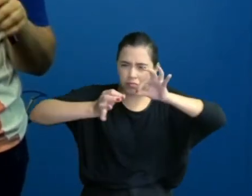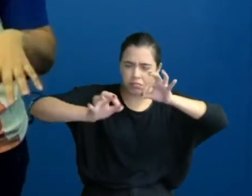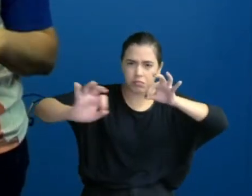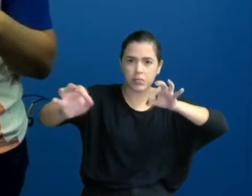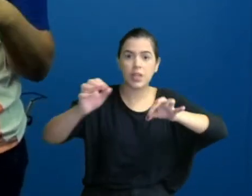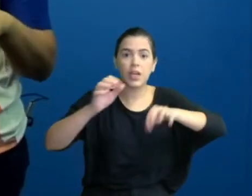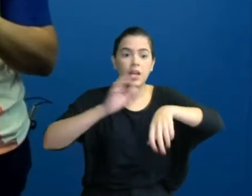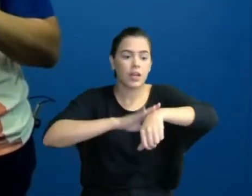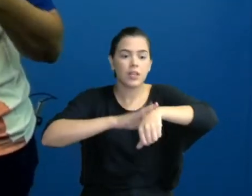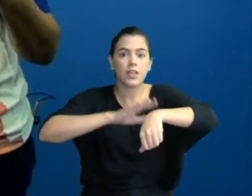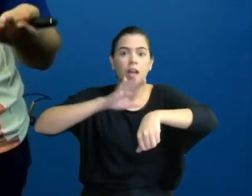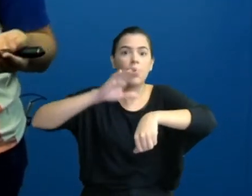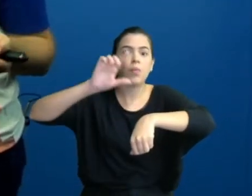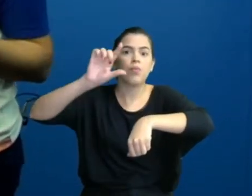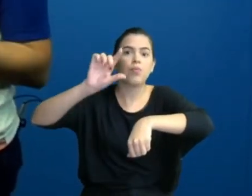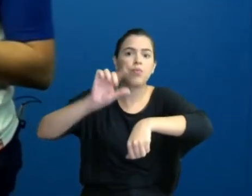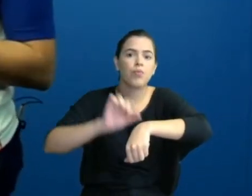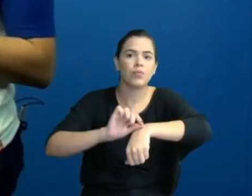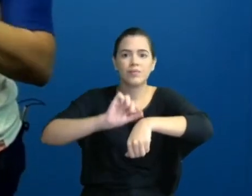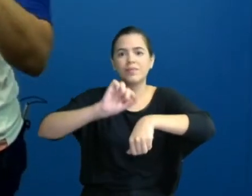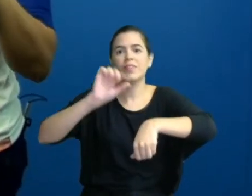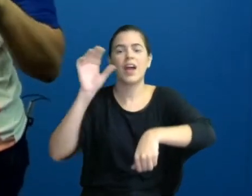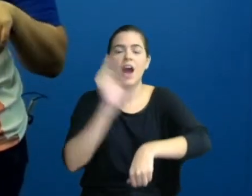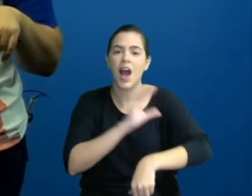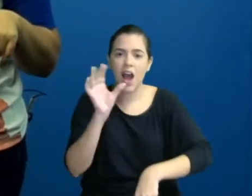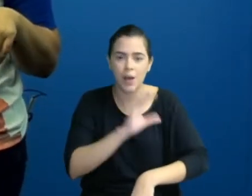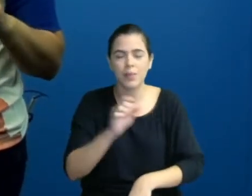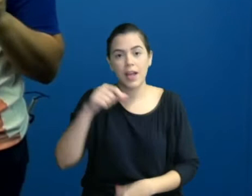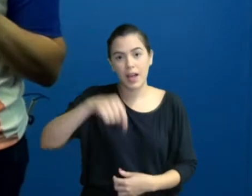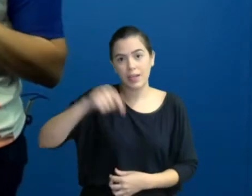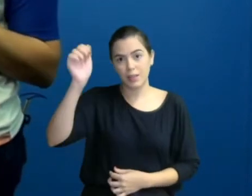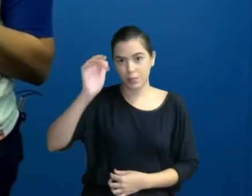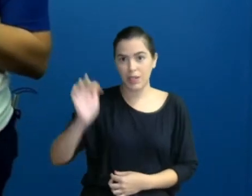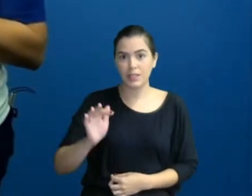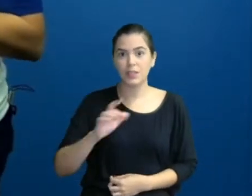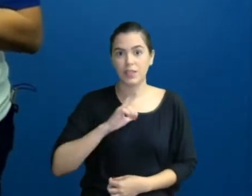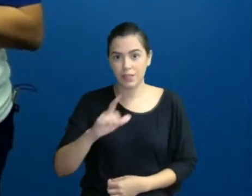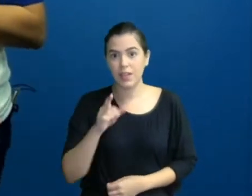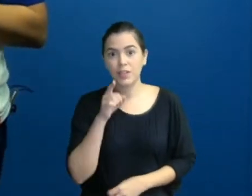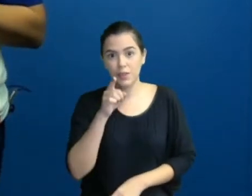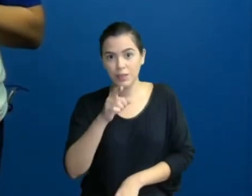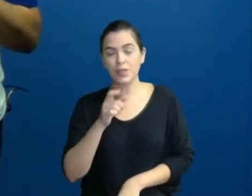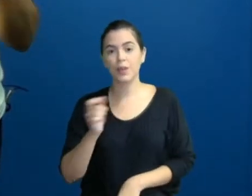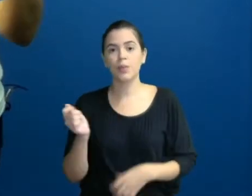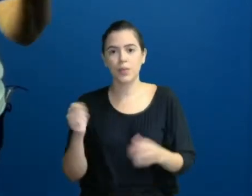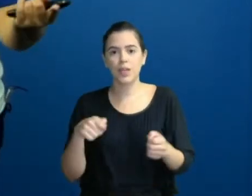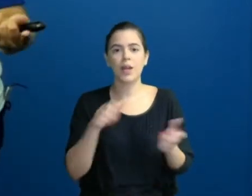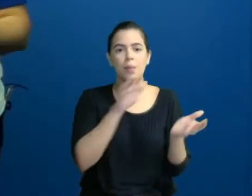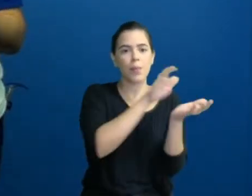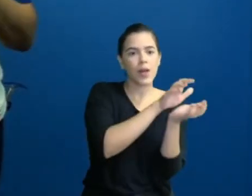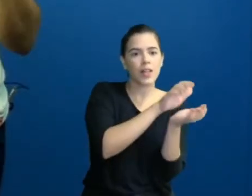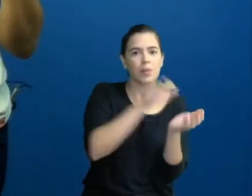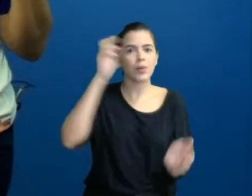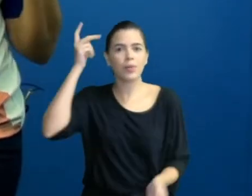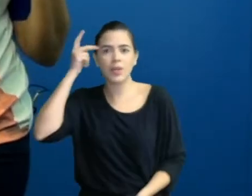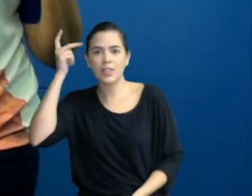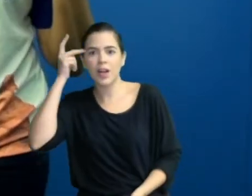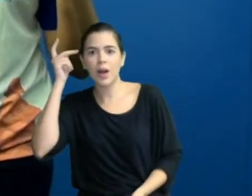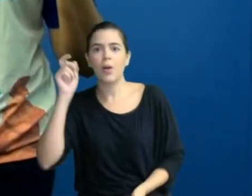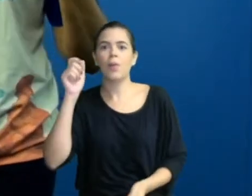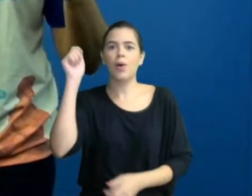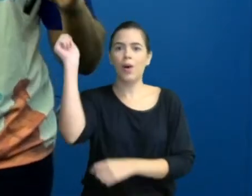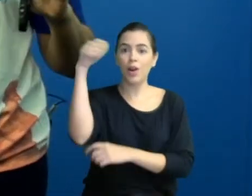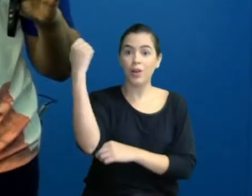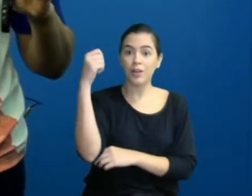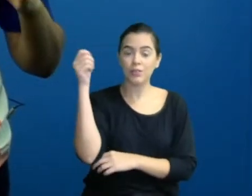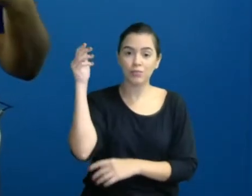poucos minutos, sabe? É bem rápido assim. Então se aqui no Brasil tivesse, você poderia ir de Pernambuco para São Paulo ou para o Rio Grande do